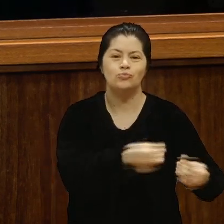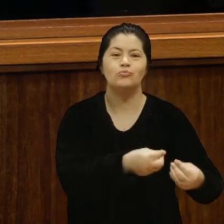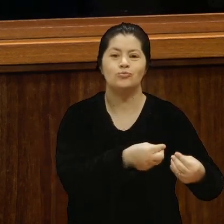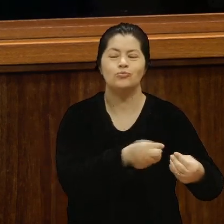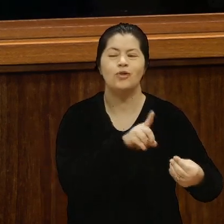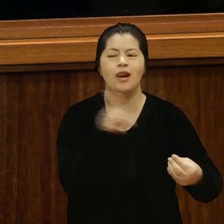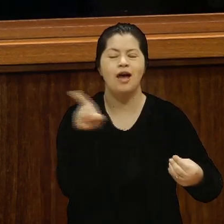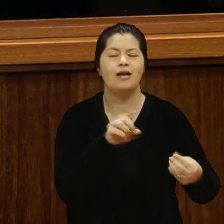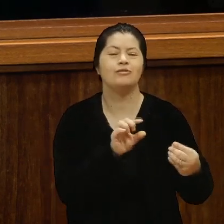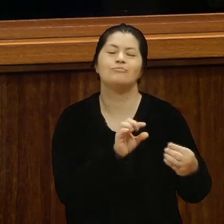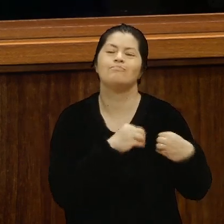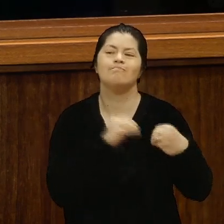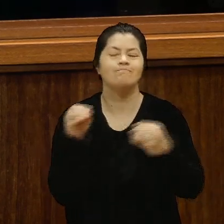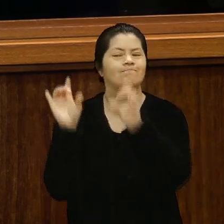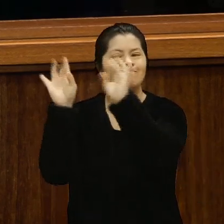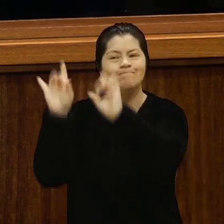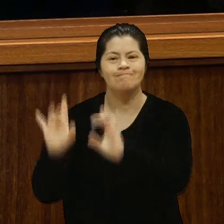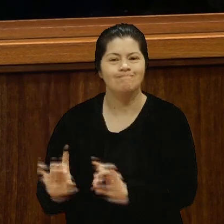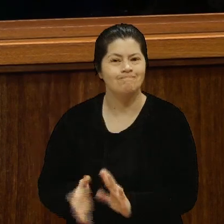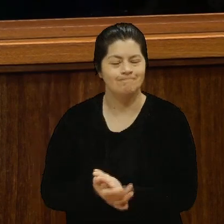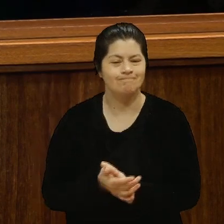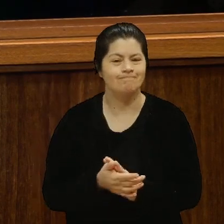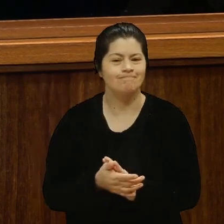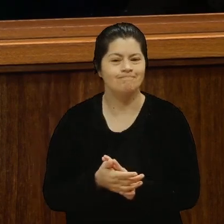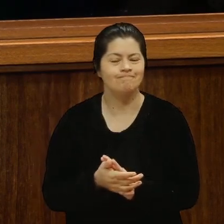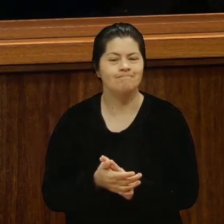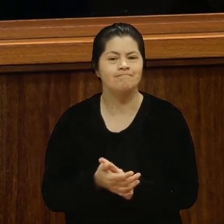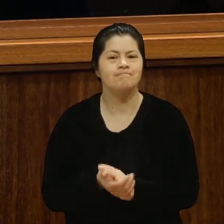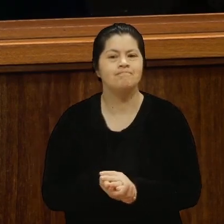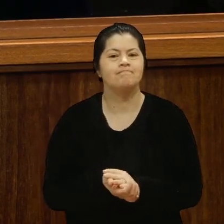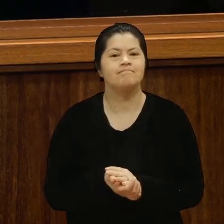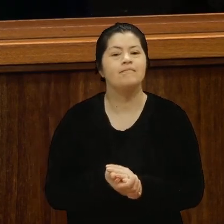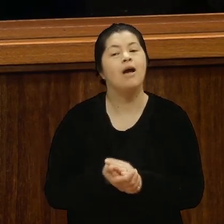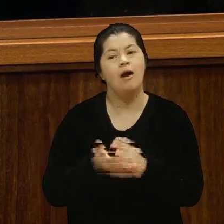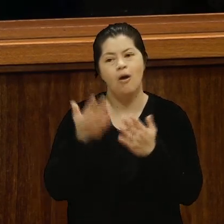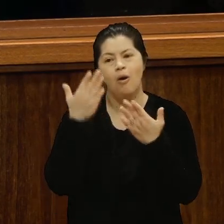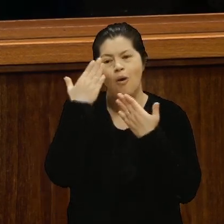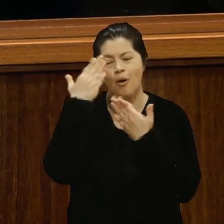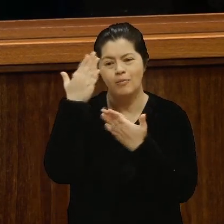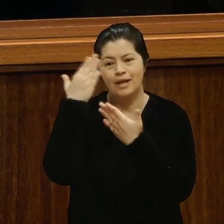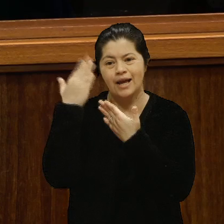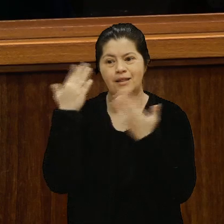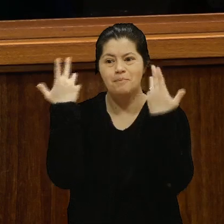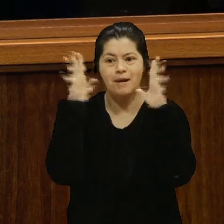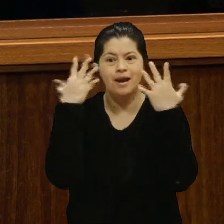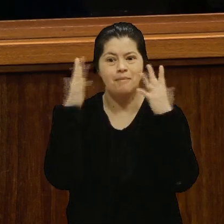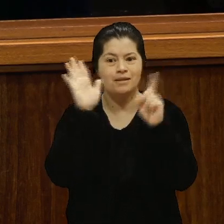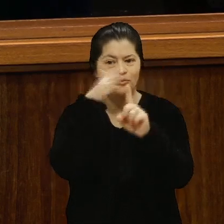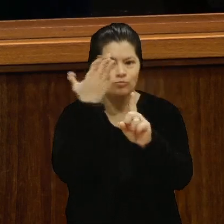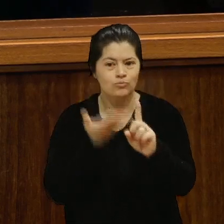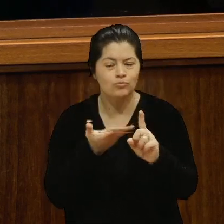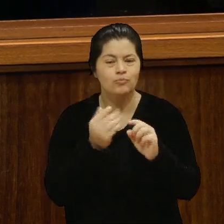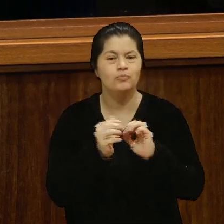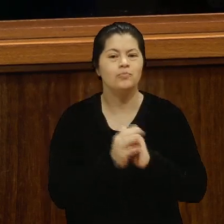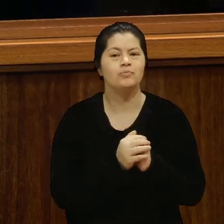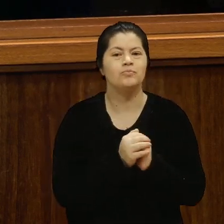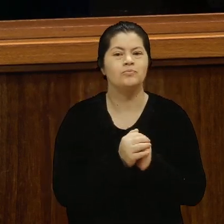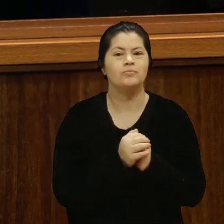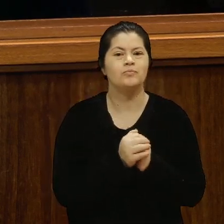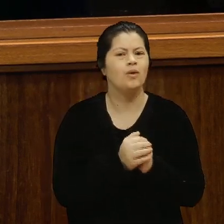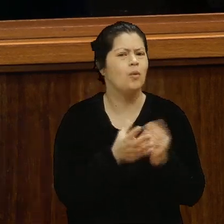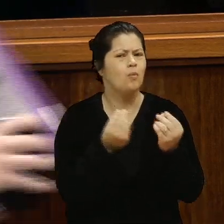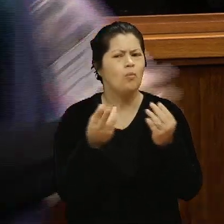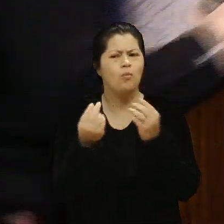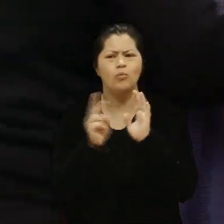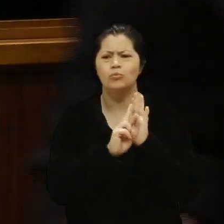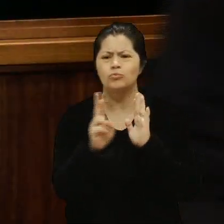escola. Então, vereador Ramon, obrigada e parabéns por essa homenagem. É muito